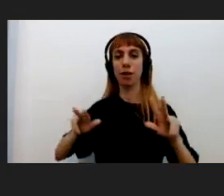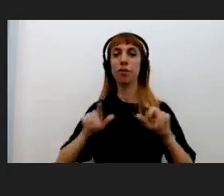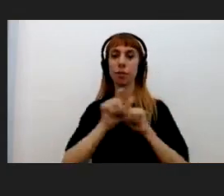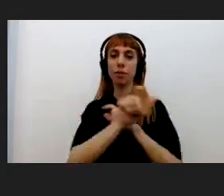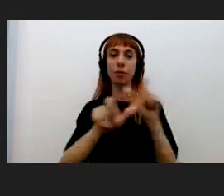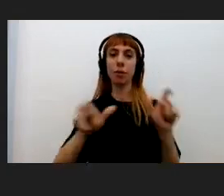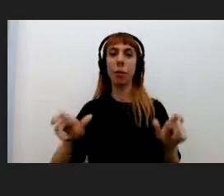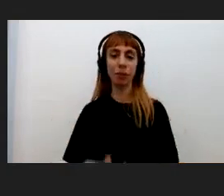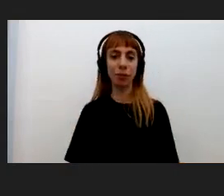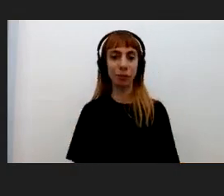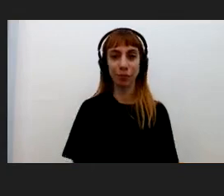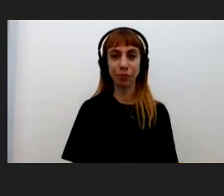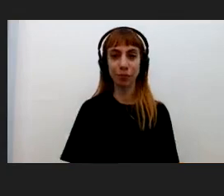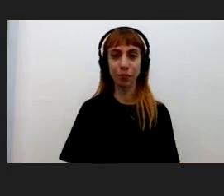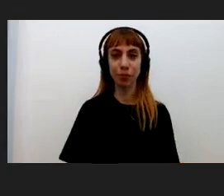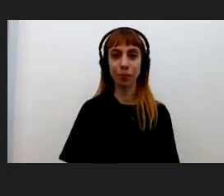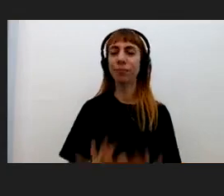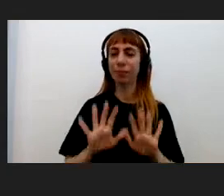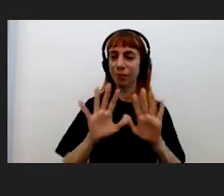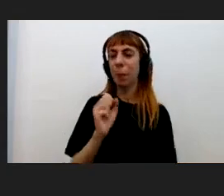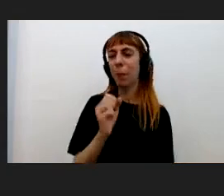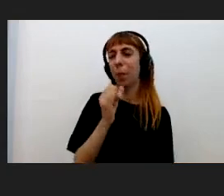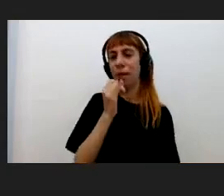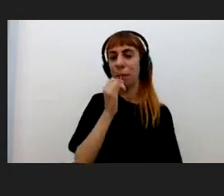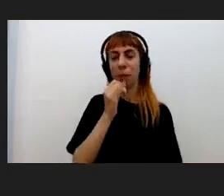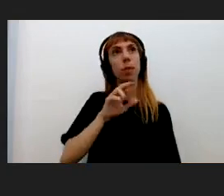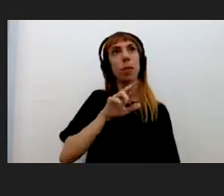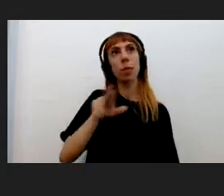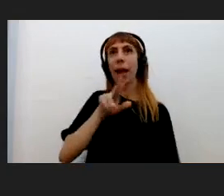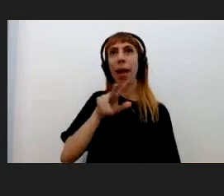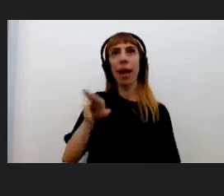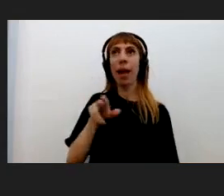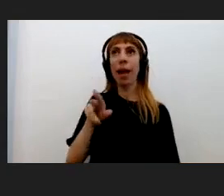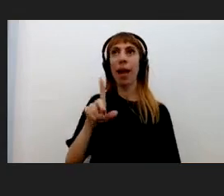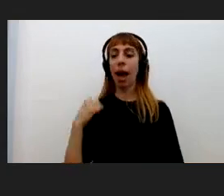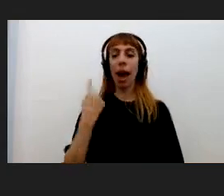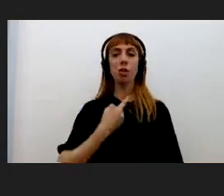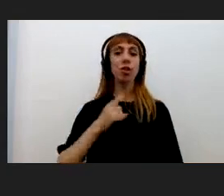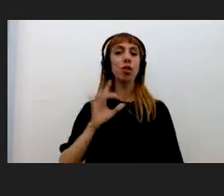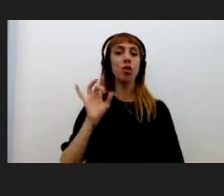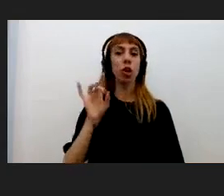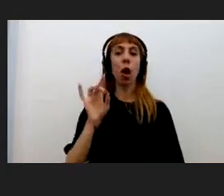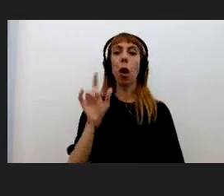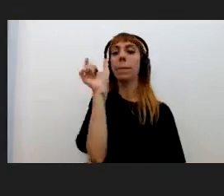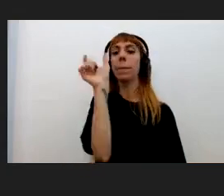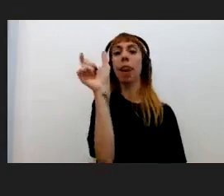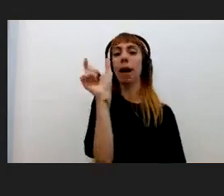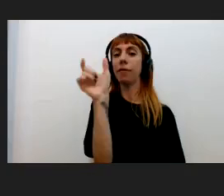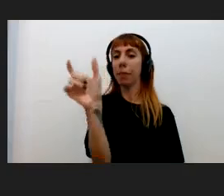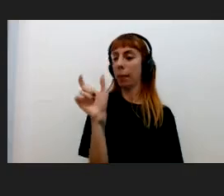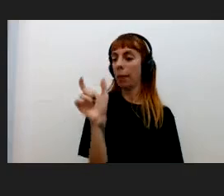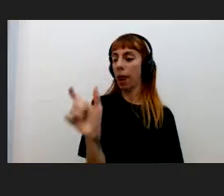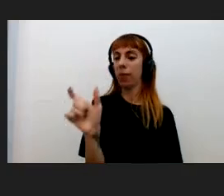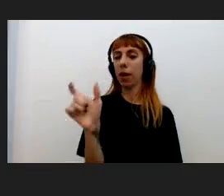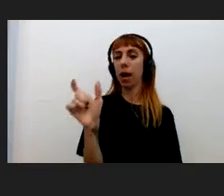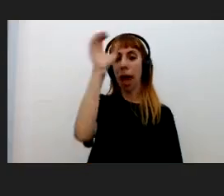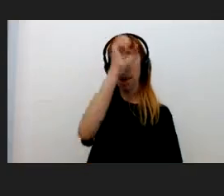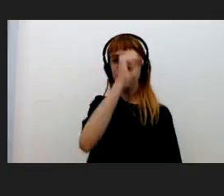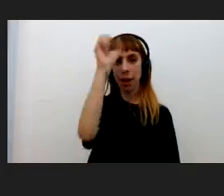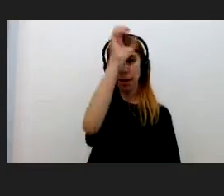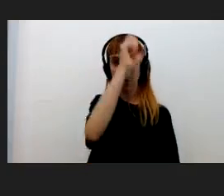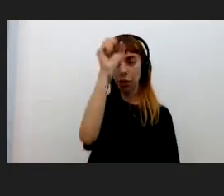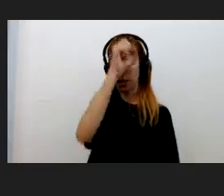só aprende palavras, né? E que essas palavras tenham um significado uníssono. Mas a forma